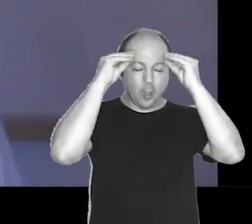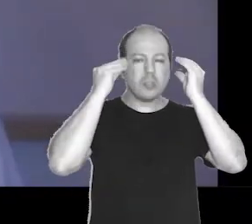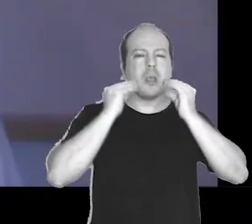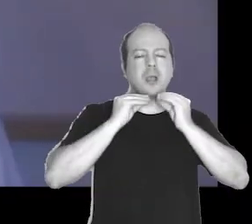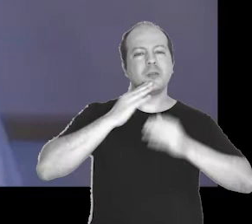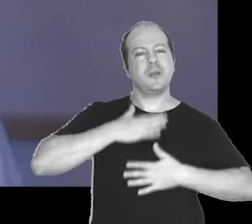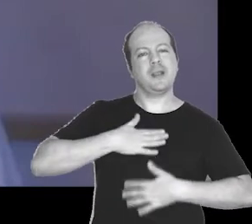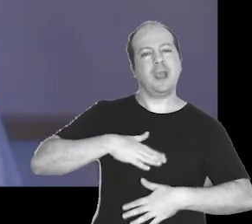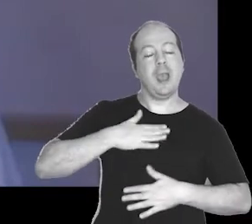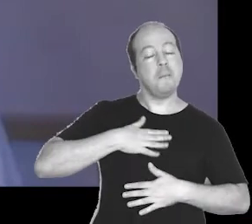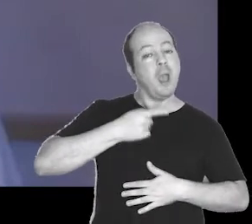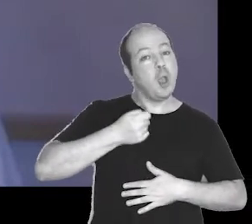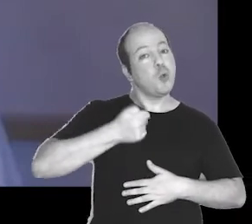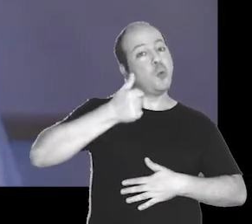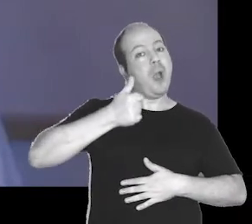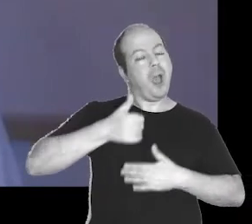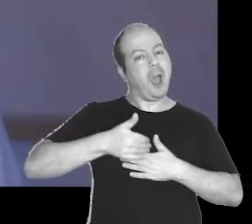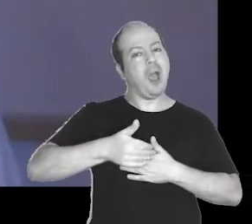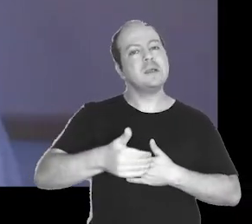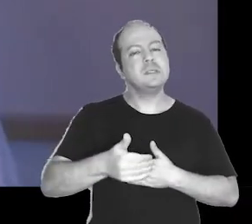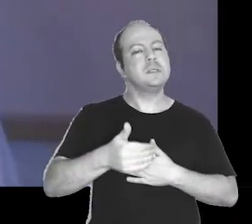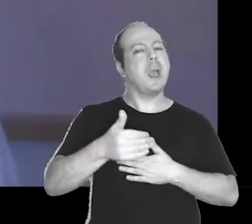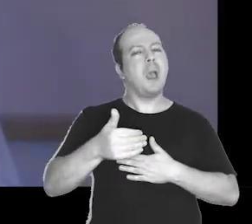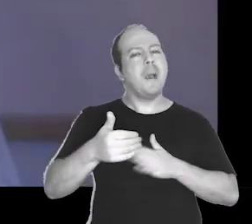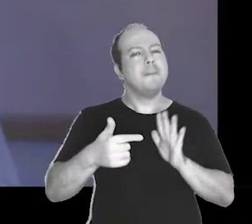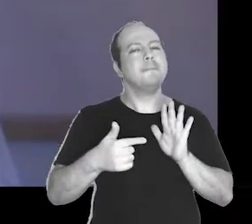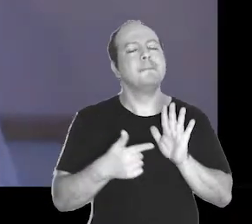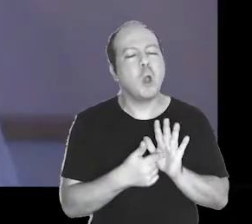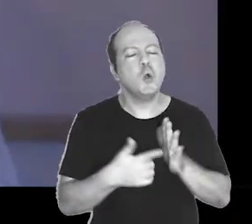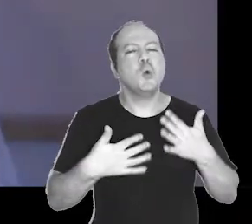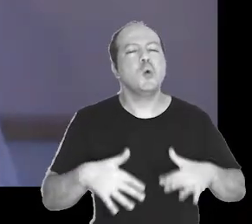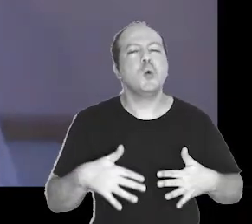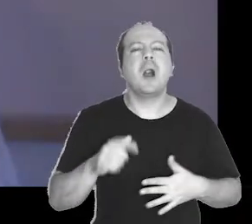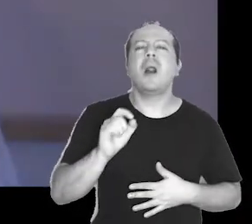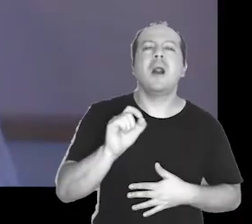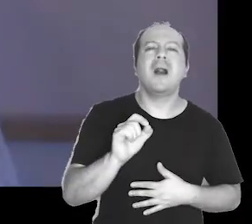calma. Estamos quase chegando ao ponto da dita